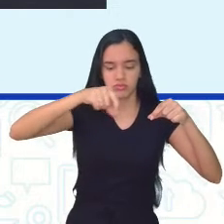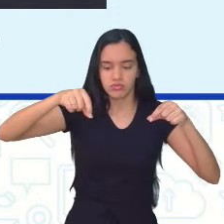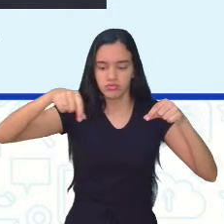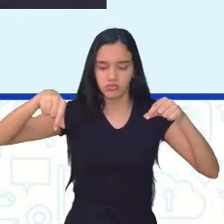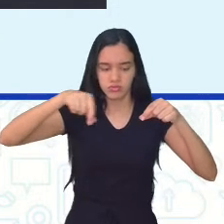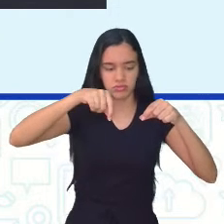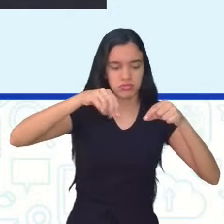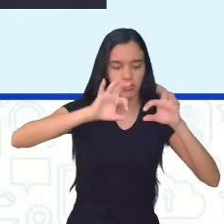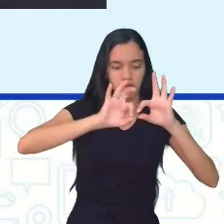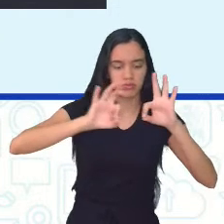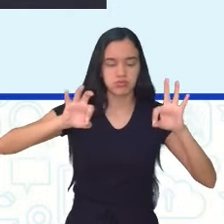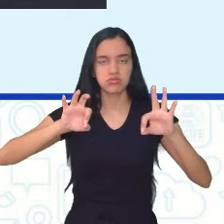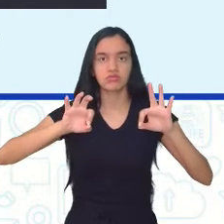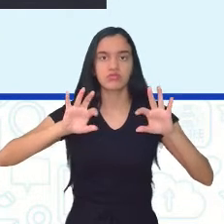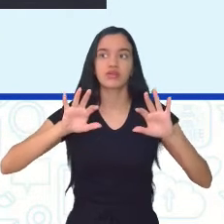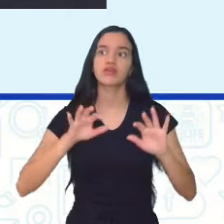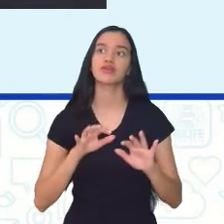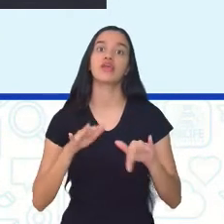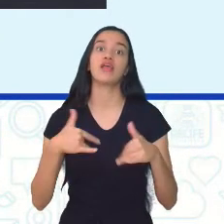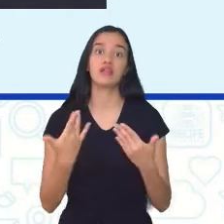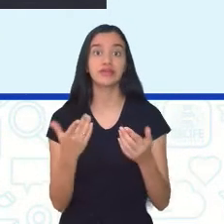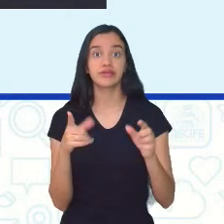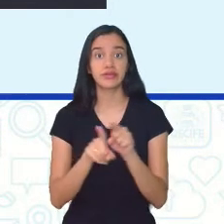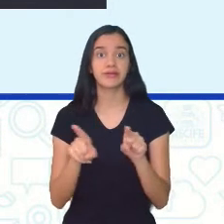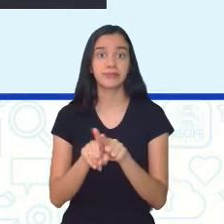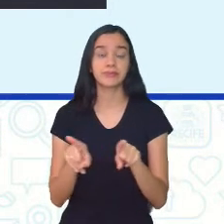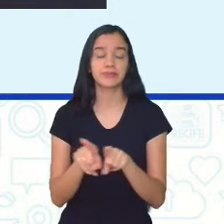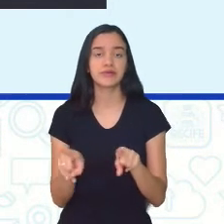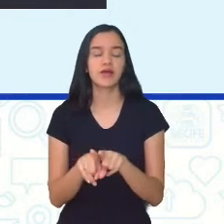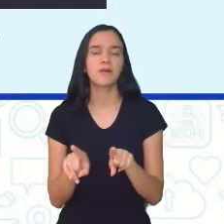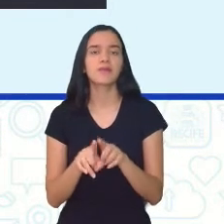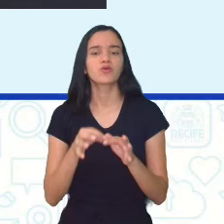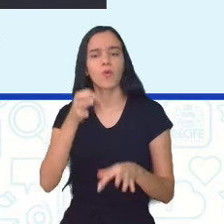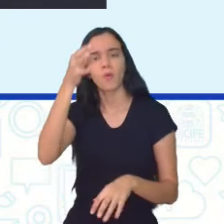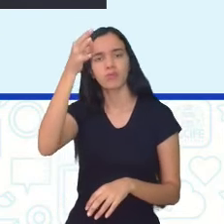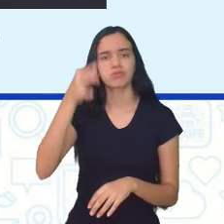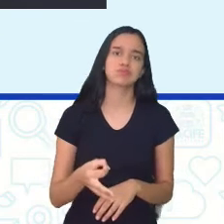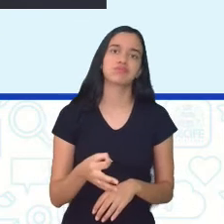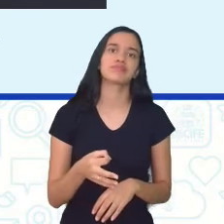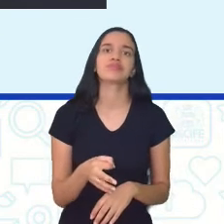compasso mede ângulos, tá? Você transfere uma medida de ângulo com exatidão.